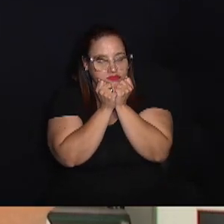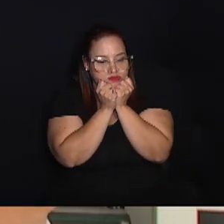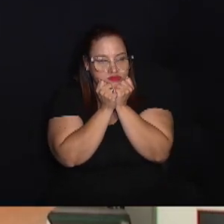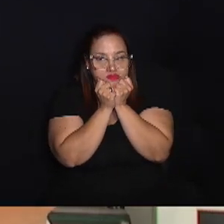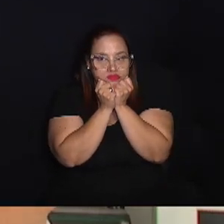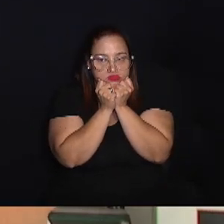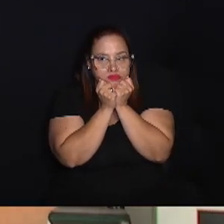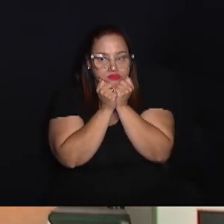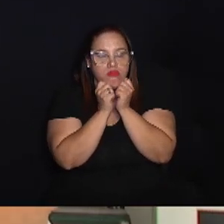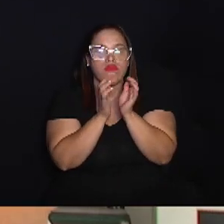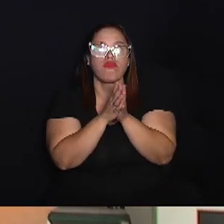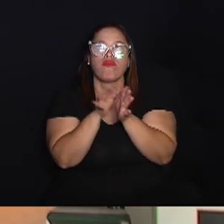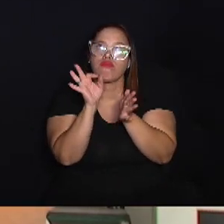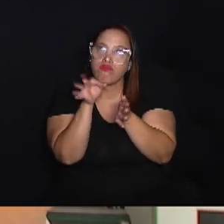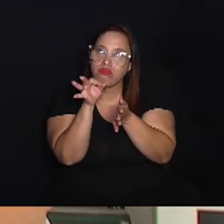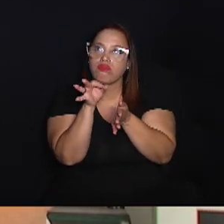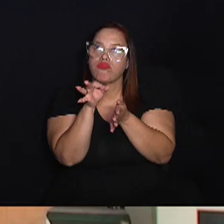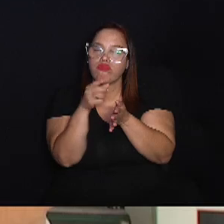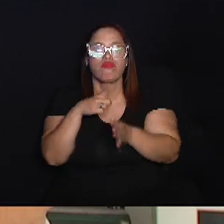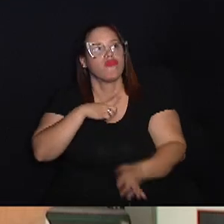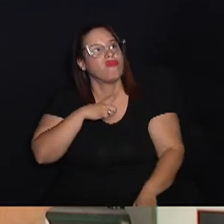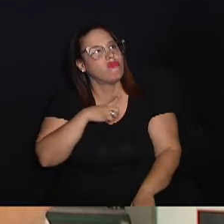são realmente isso, a gente ter